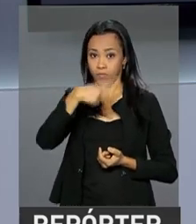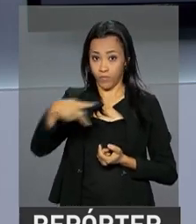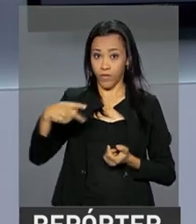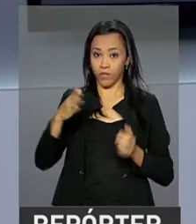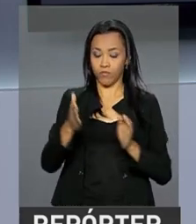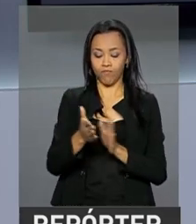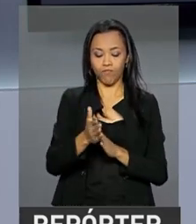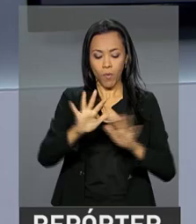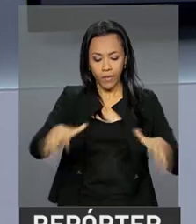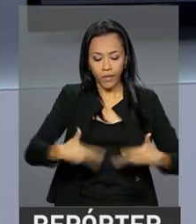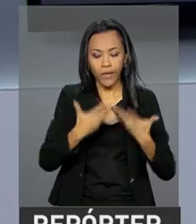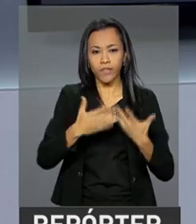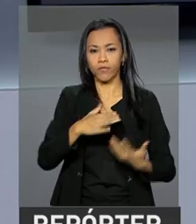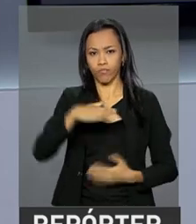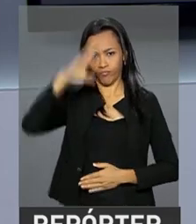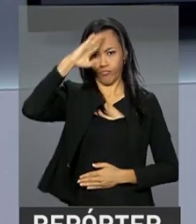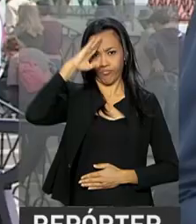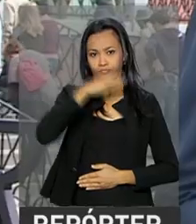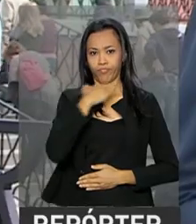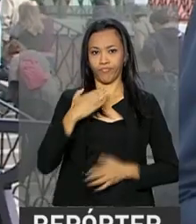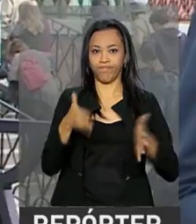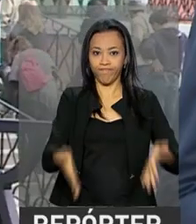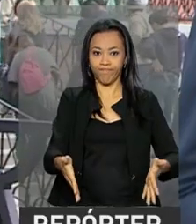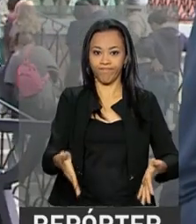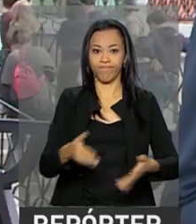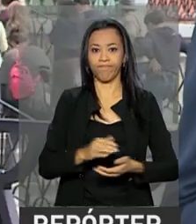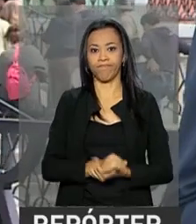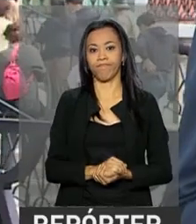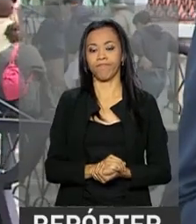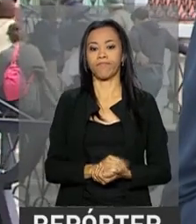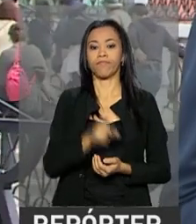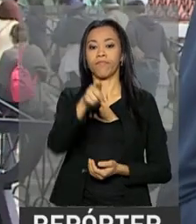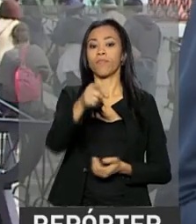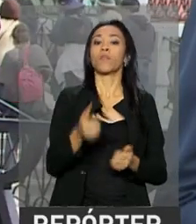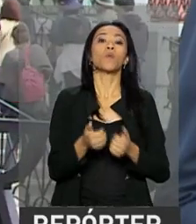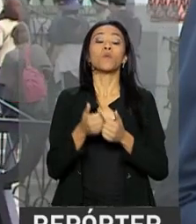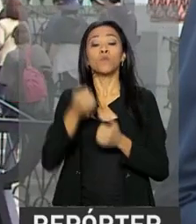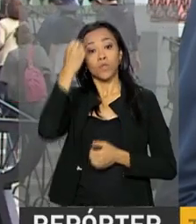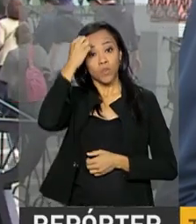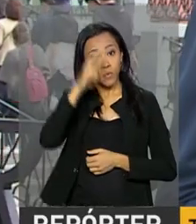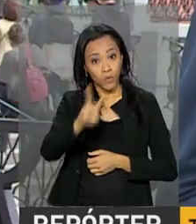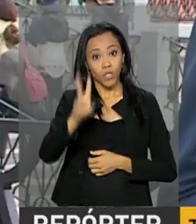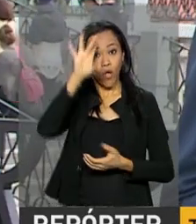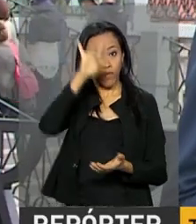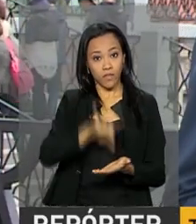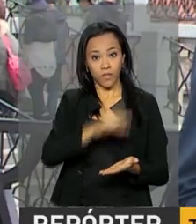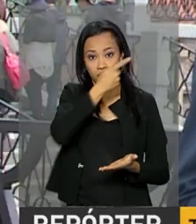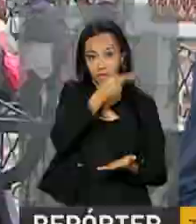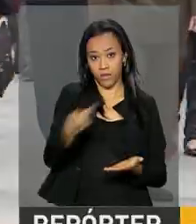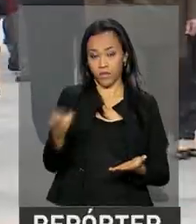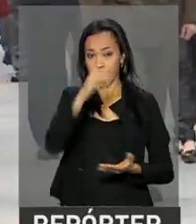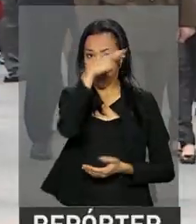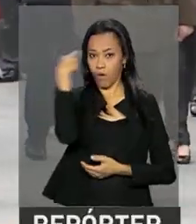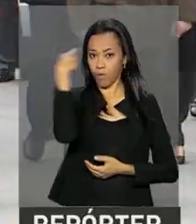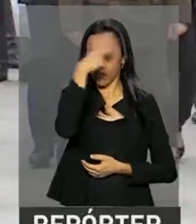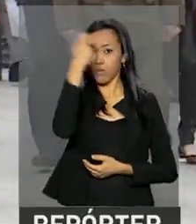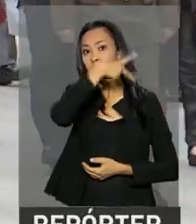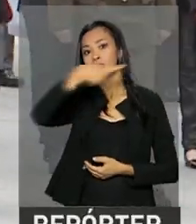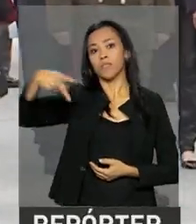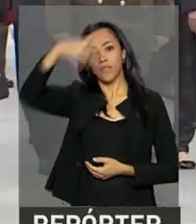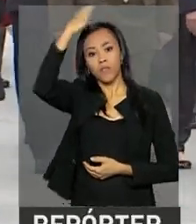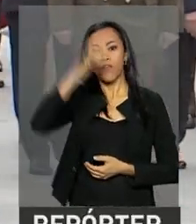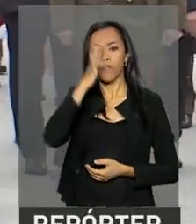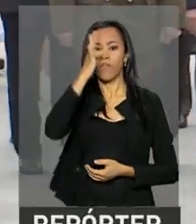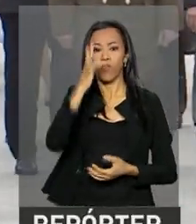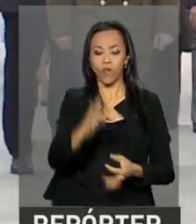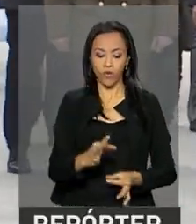túmulo do soldado desconhecido. No início do segundo dia da visita oficial à Rússia, o presidente Michel Temer entregou